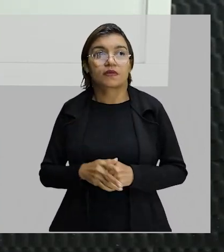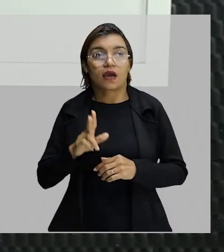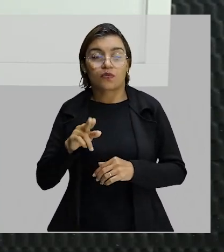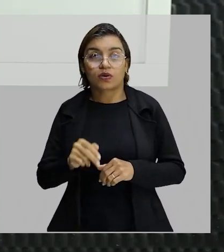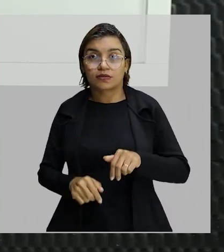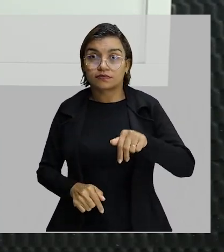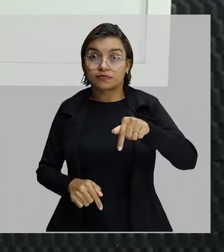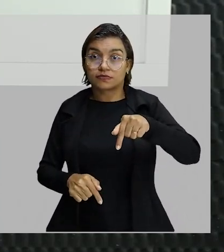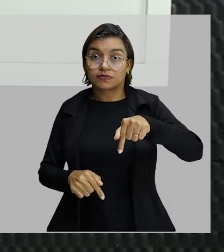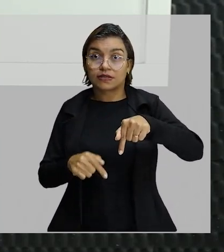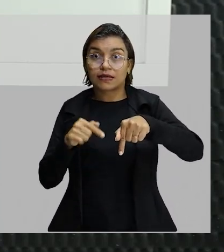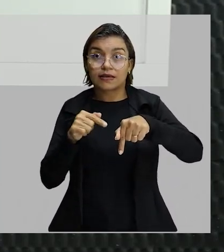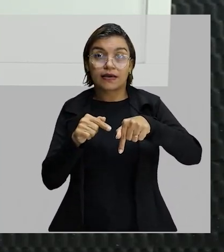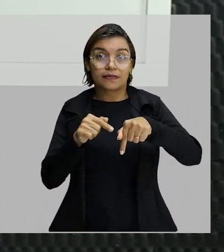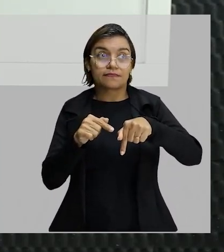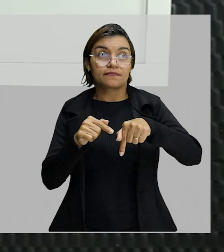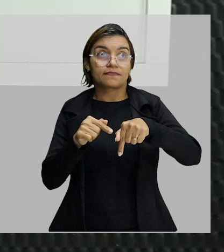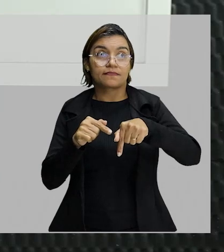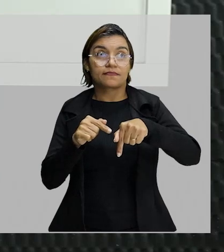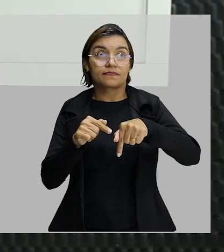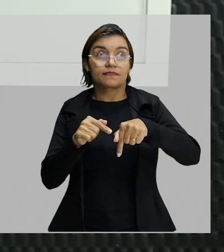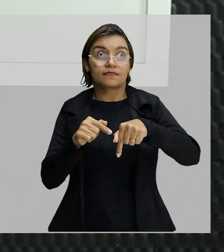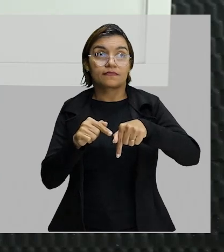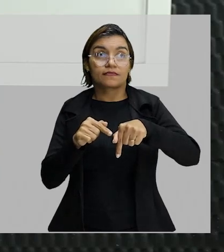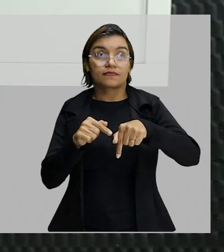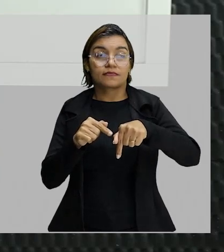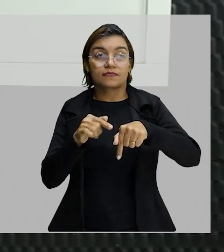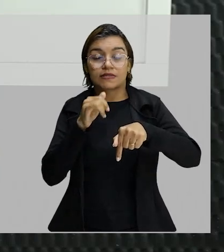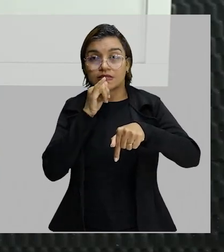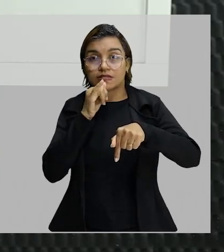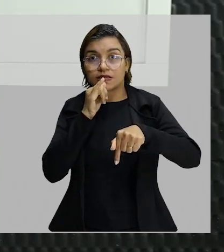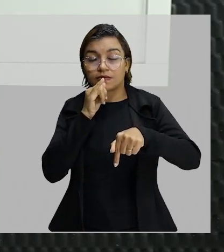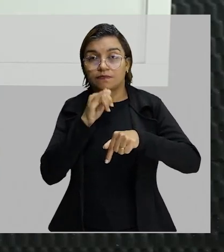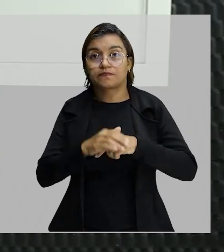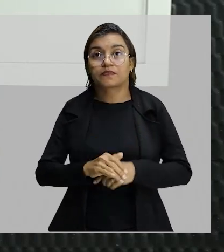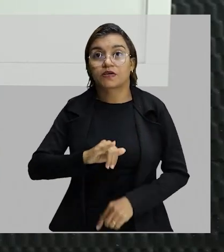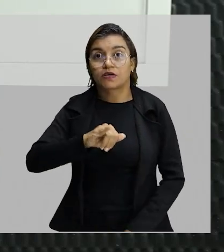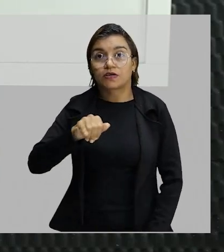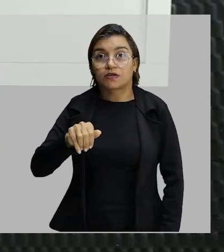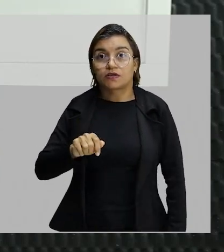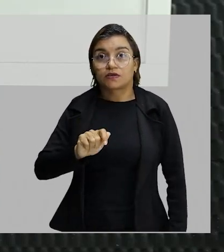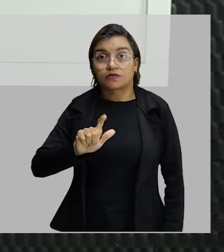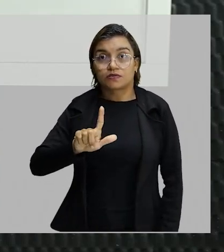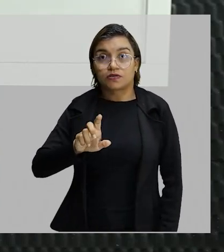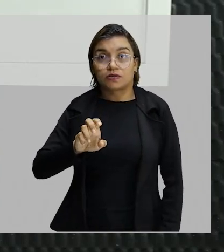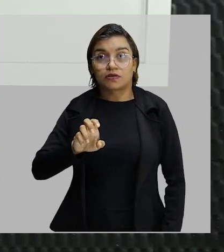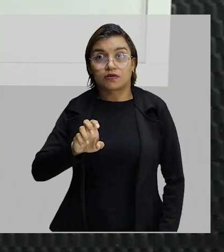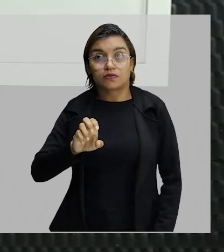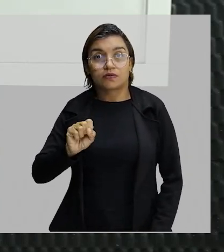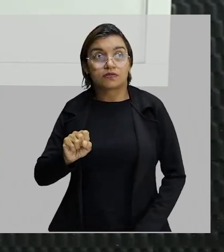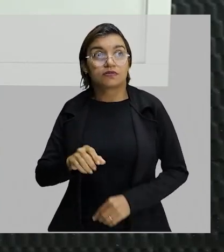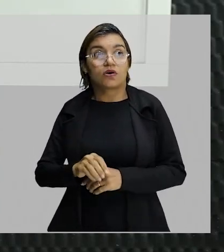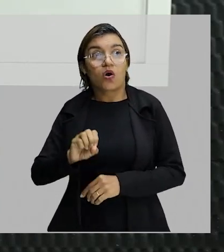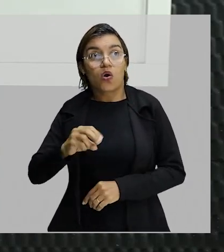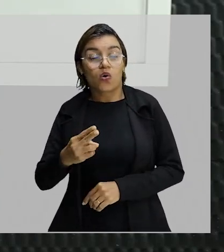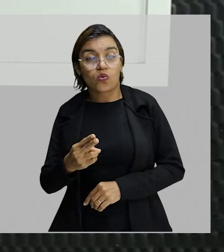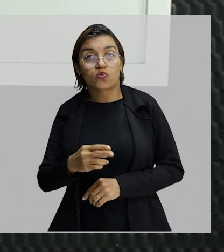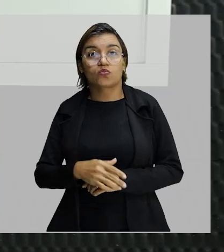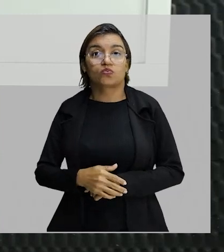calorias, certo? Vamos colocar assim, joules ou calorias, né? Ou